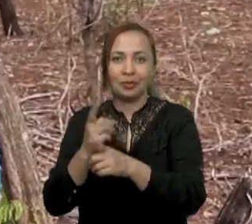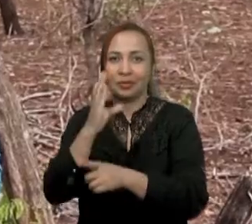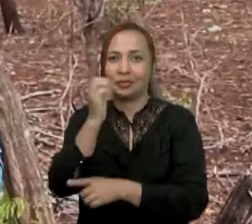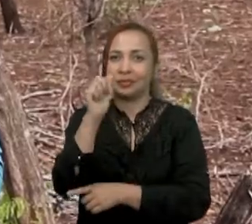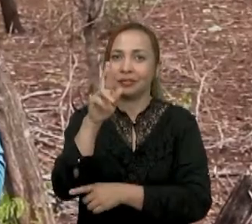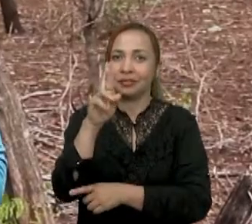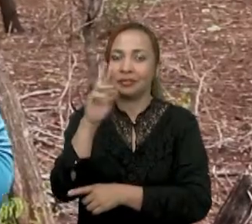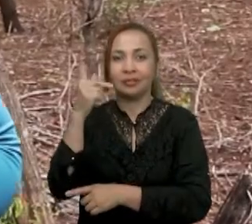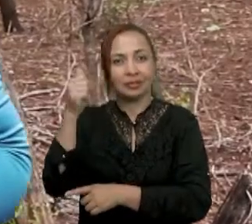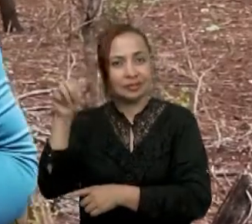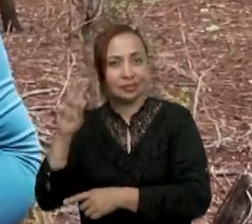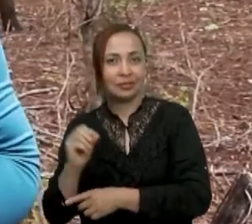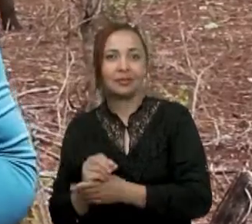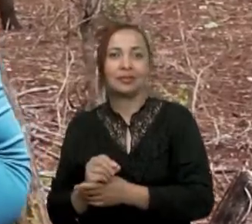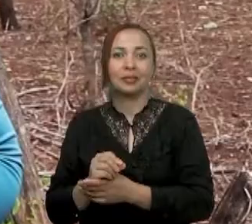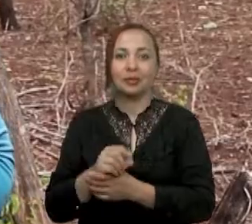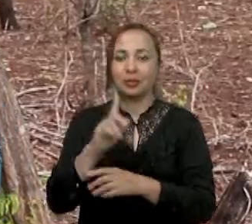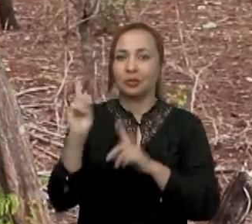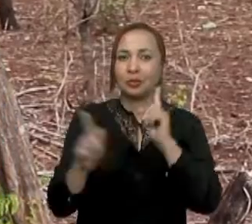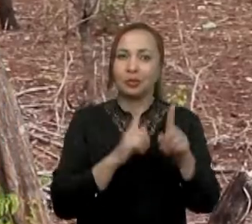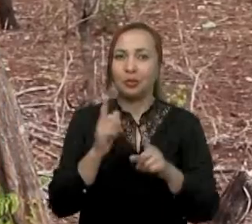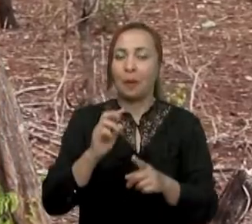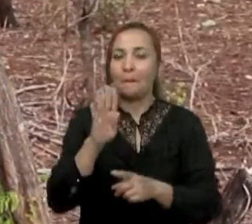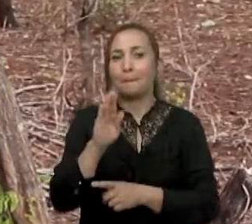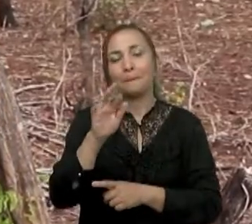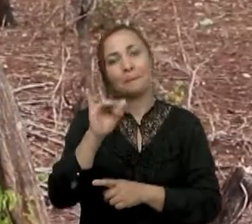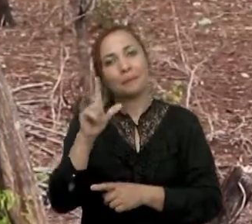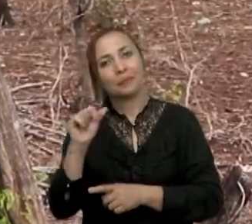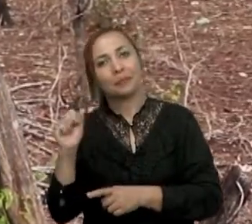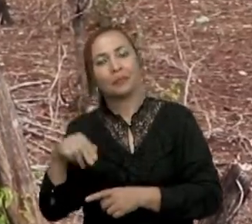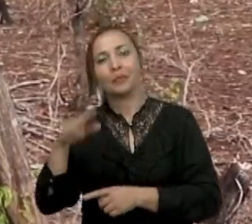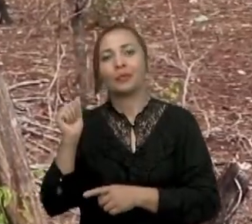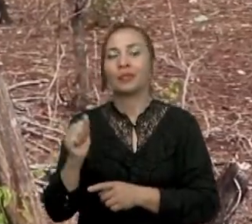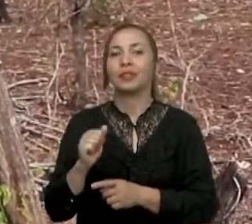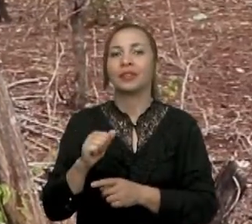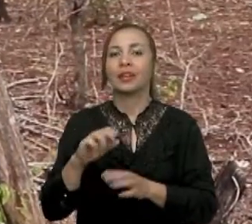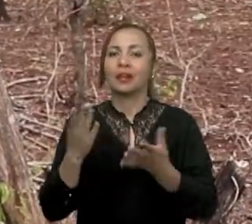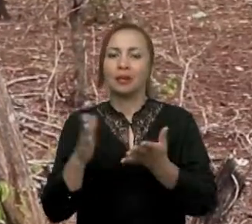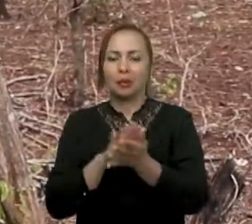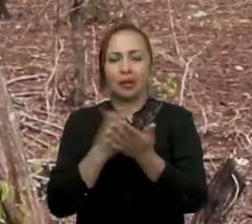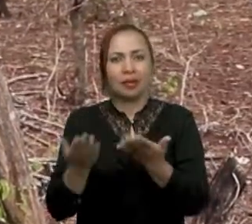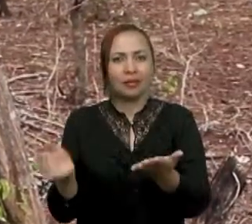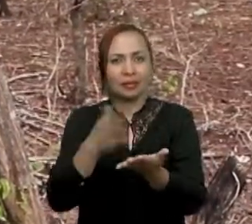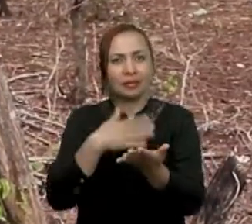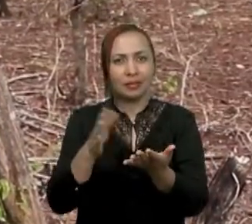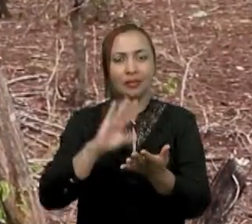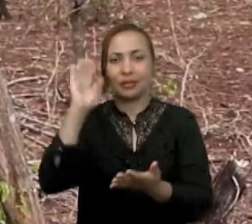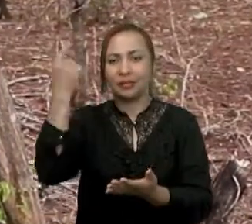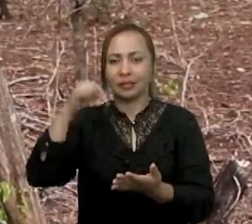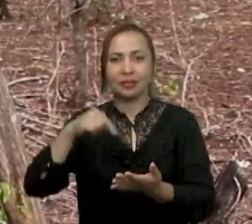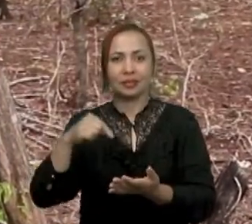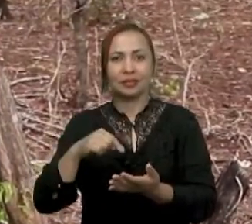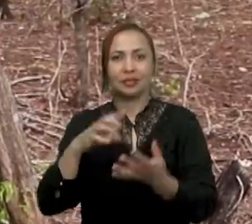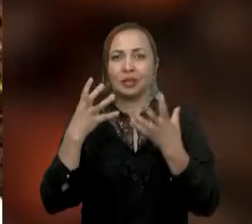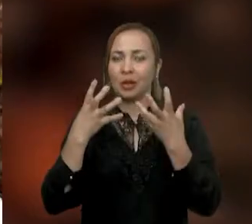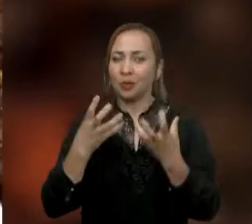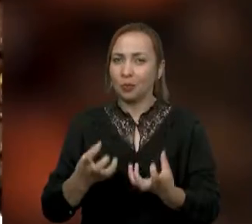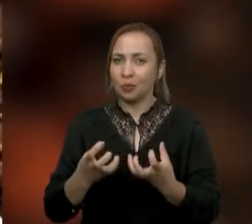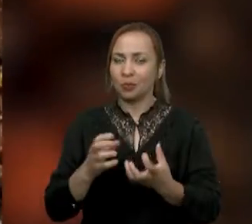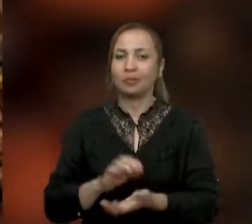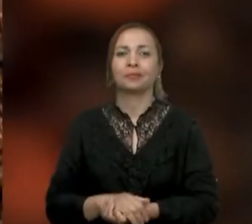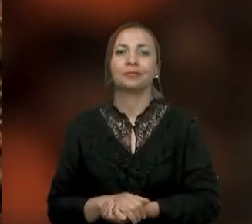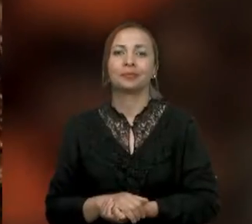encontrar as carrapatos e do da espécie do gênero amblyomma é a temperatura são espécies que ocorrem aqui na